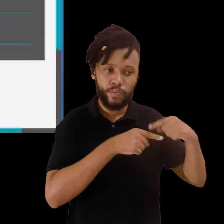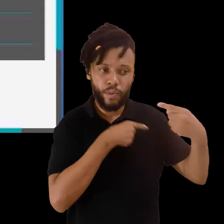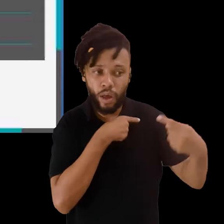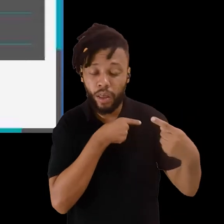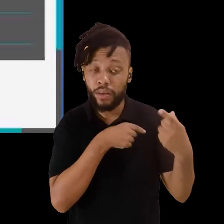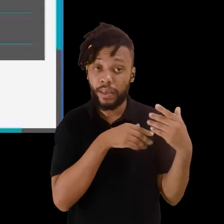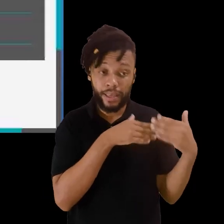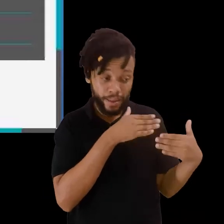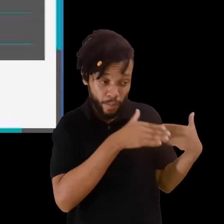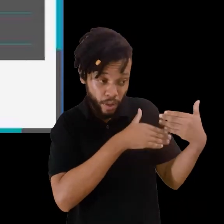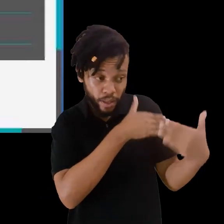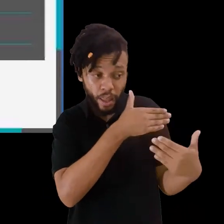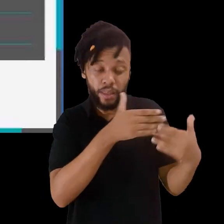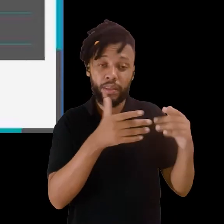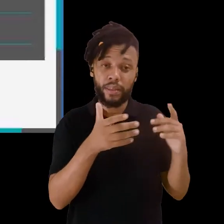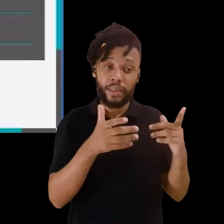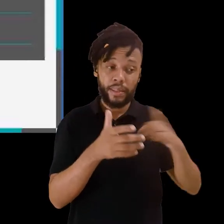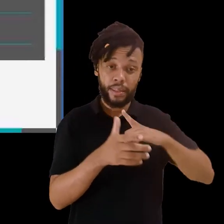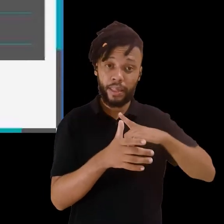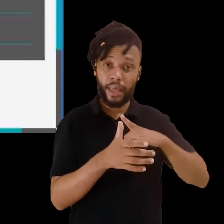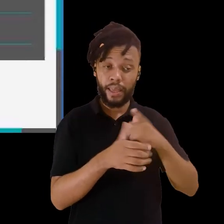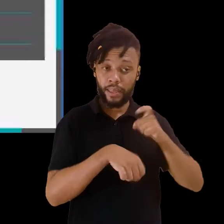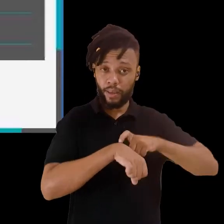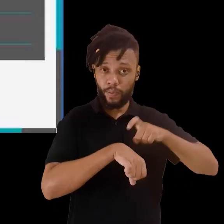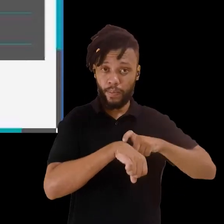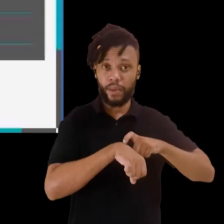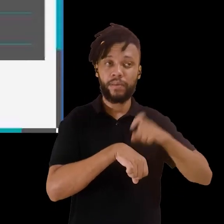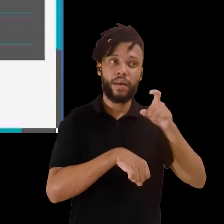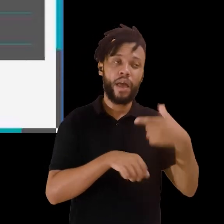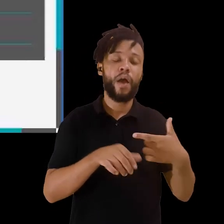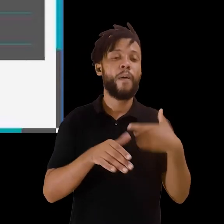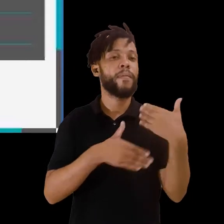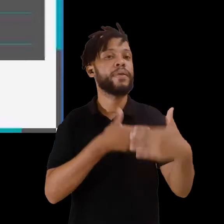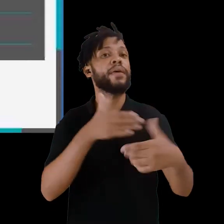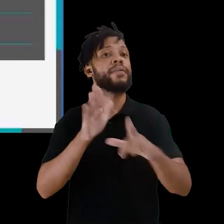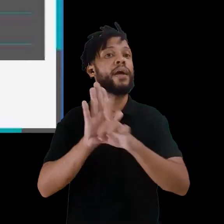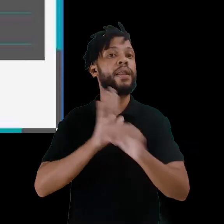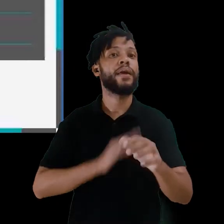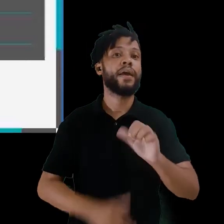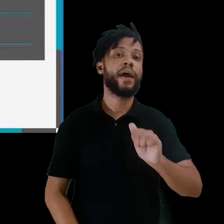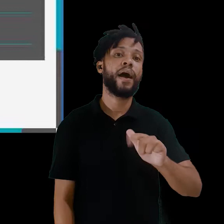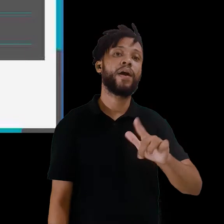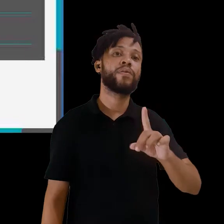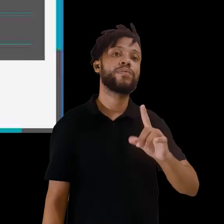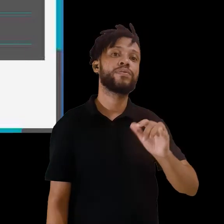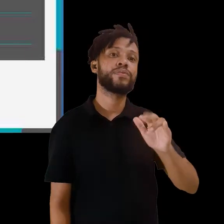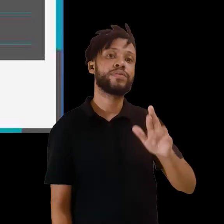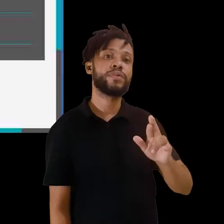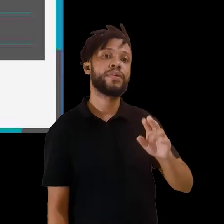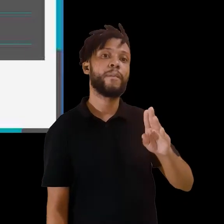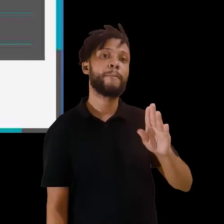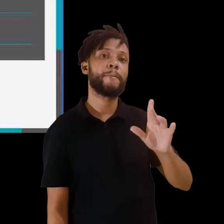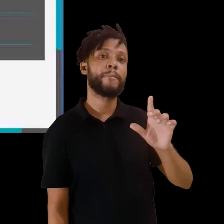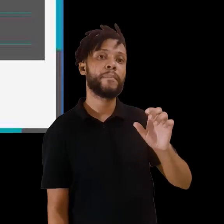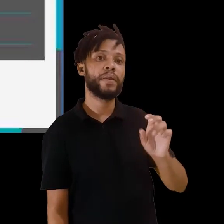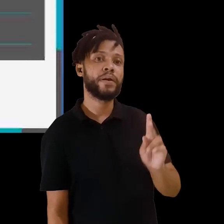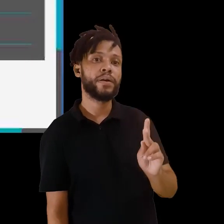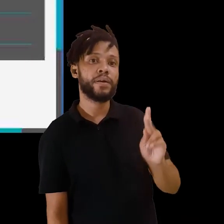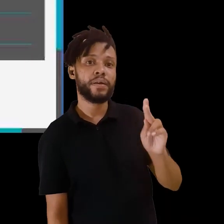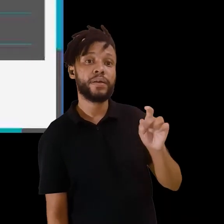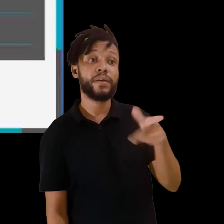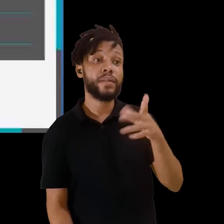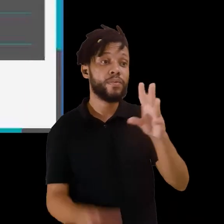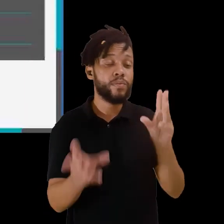vem. O processo que está acontecendo atualmente agora no site é o processo da Lei Aldir Blanc, que já está sendo finalizado,